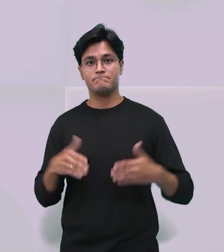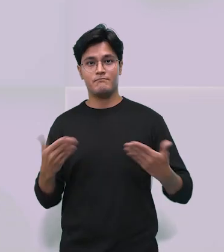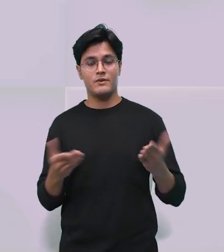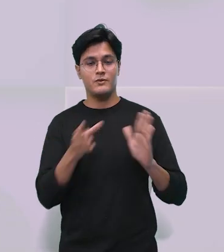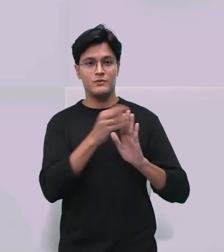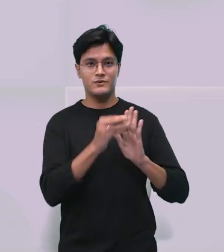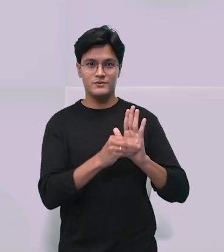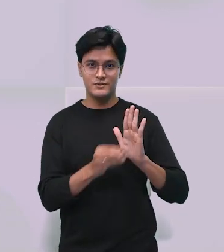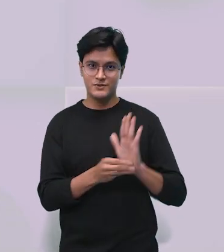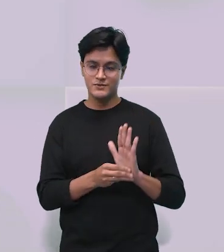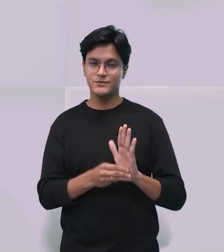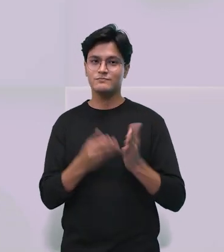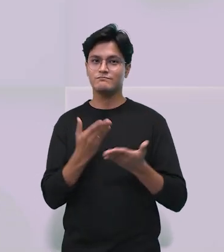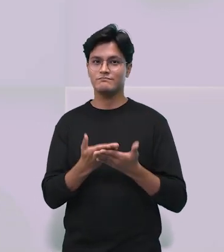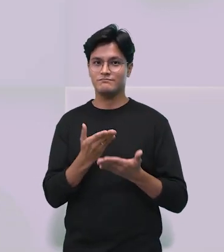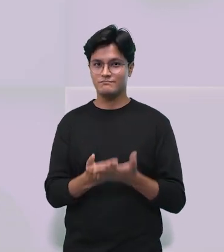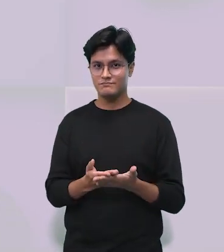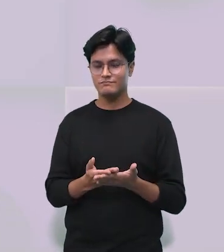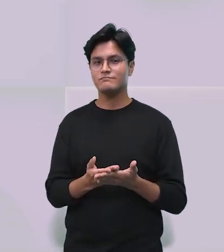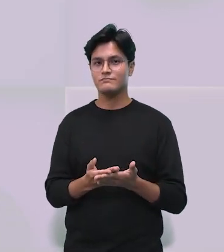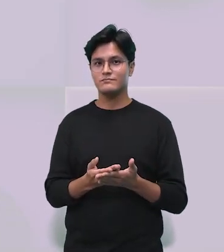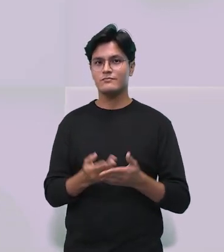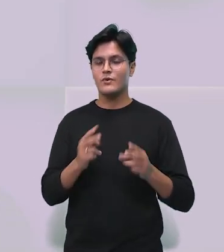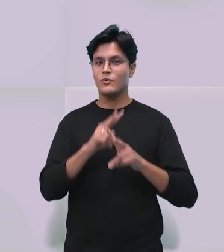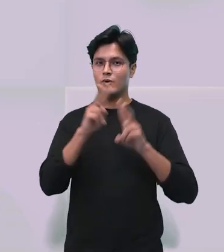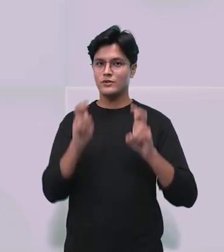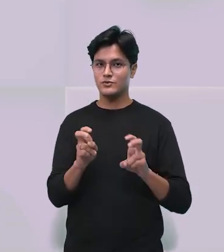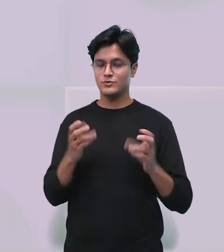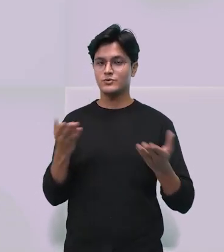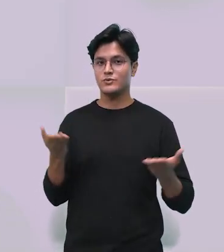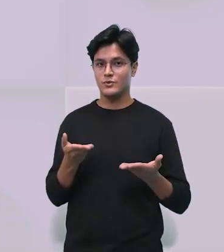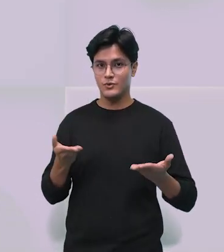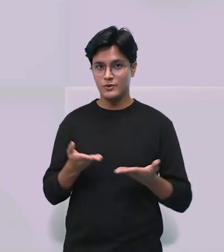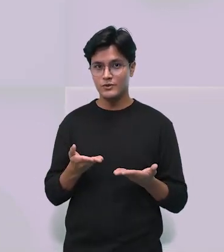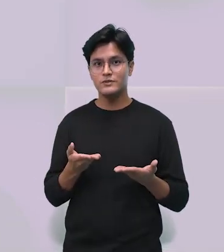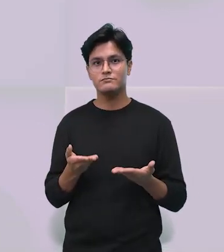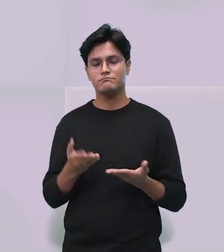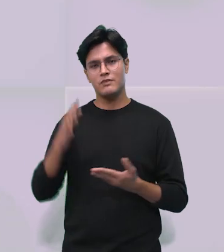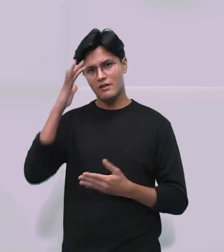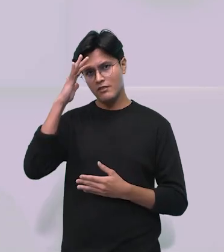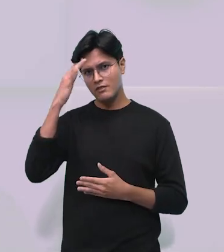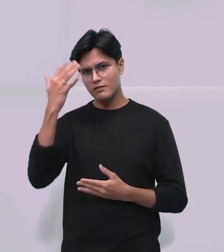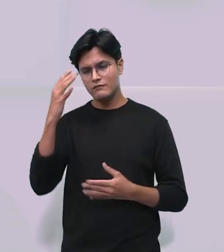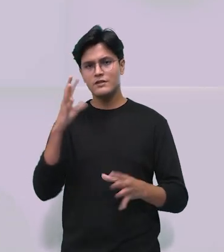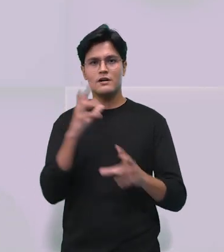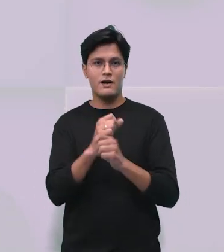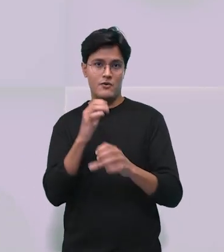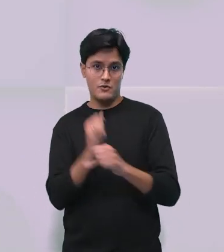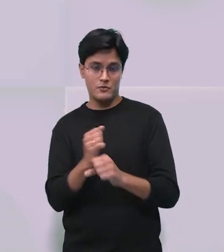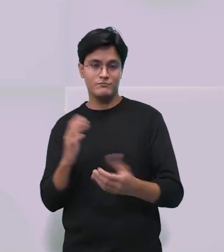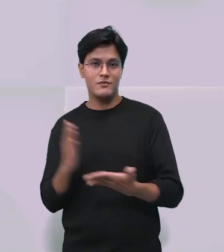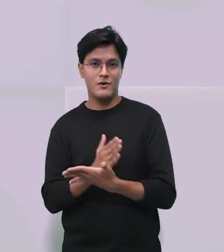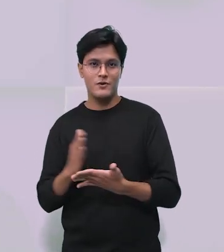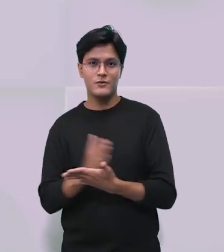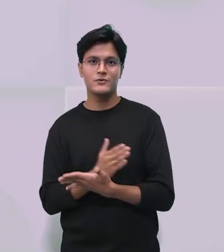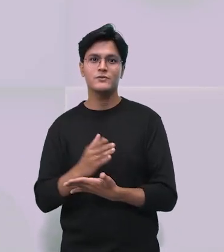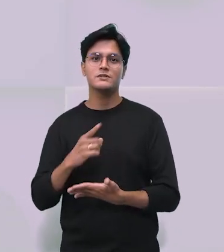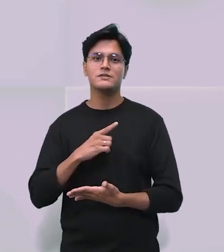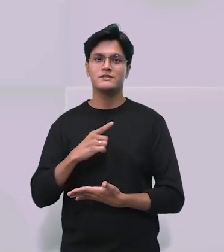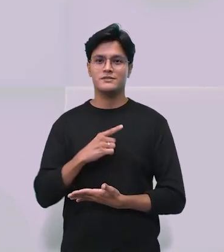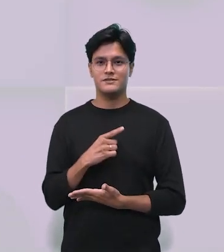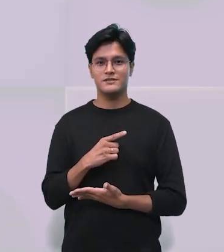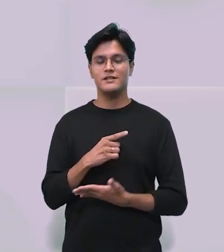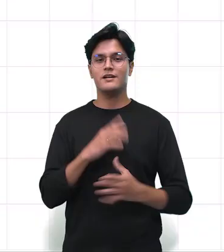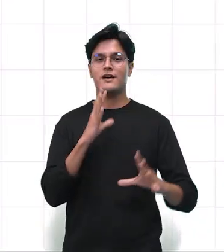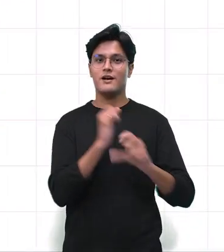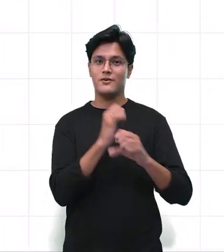nós iremos falar sobre nesse conteúdo de hoje. Vamos resolver aqui algumas situações envolvendo o cálculo de porcentagem.